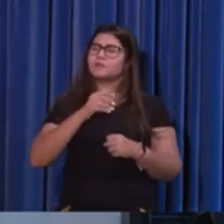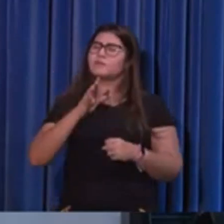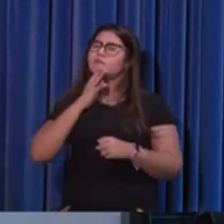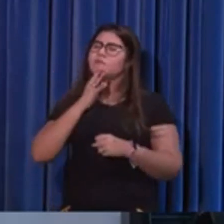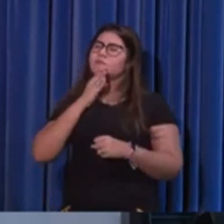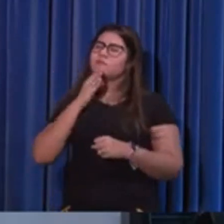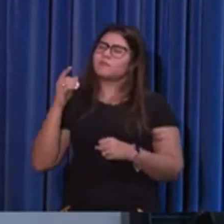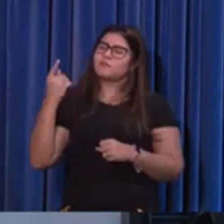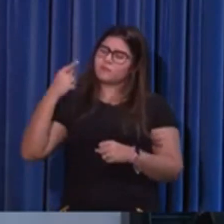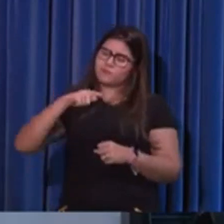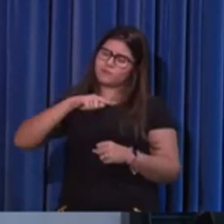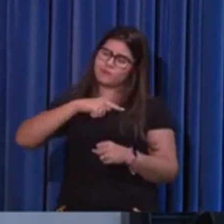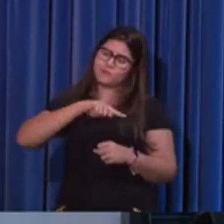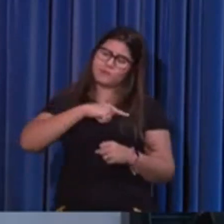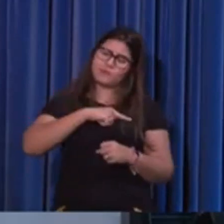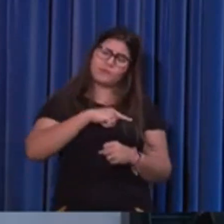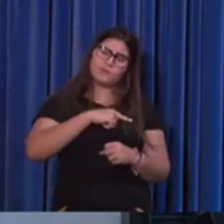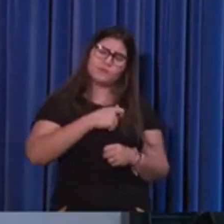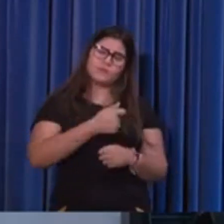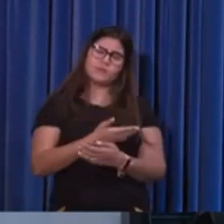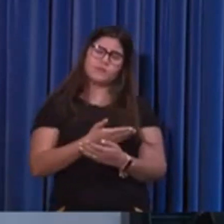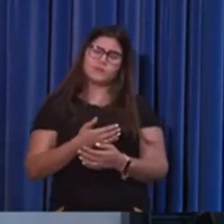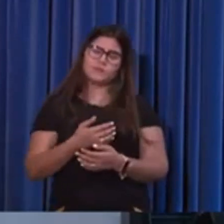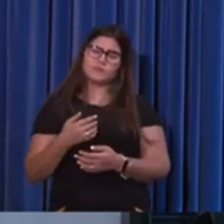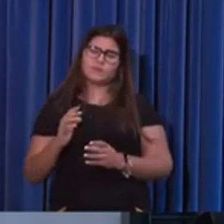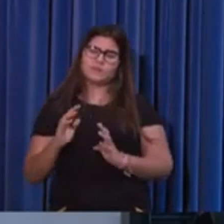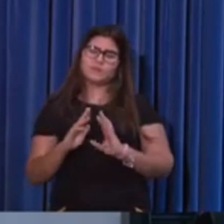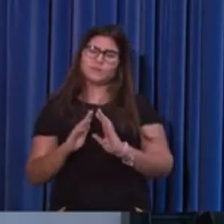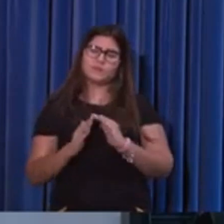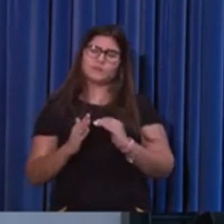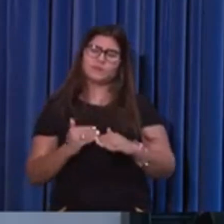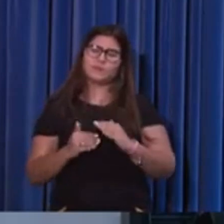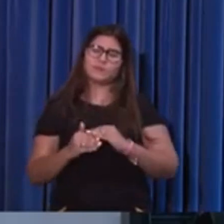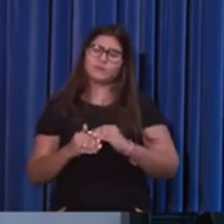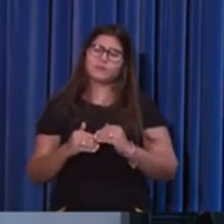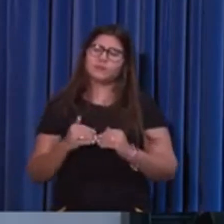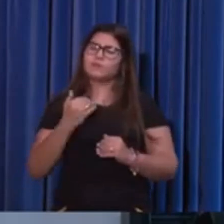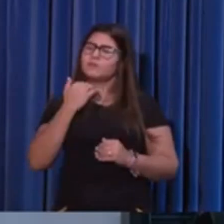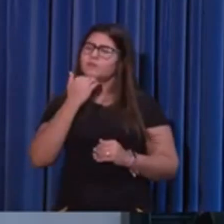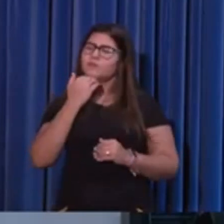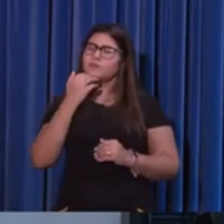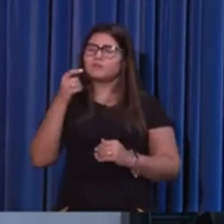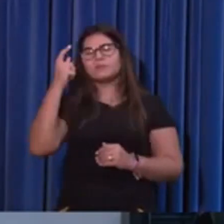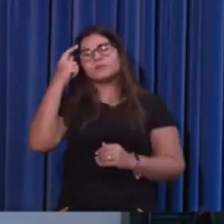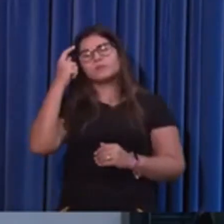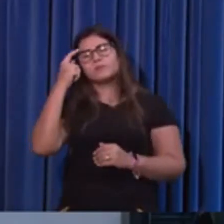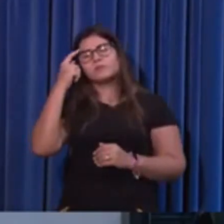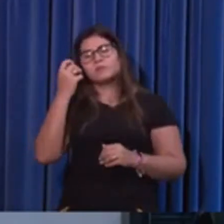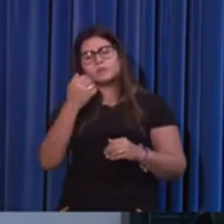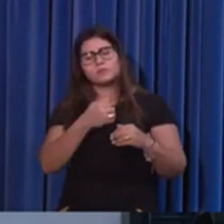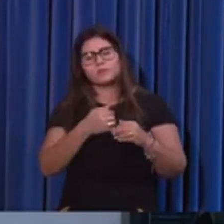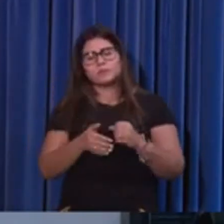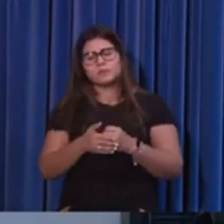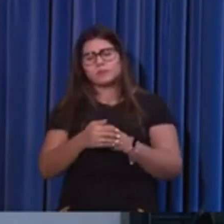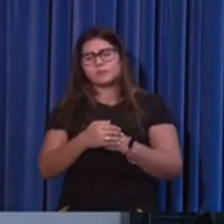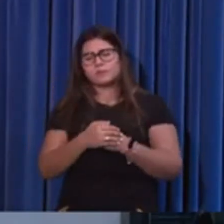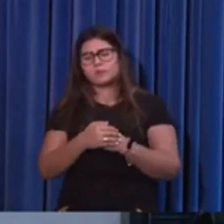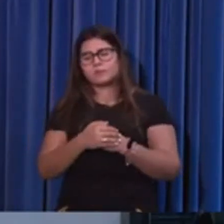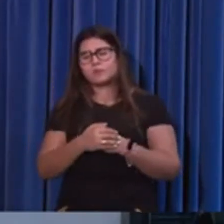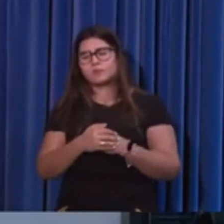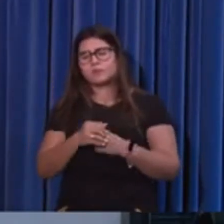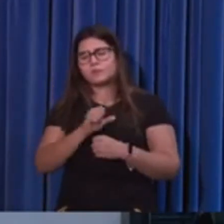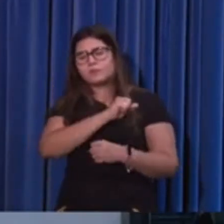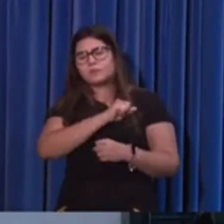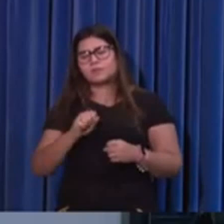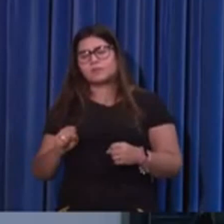cada um, que nenhum dos nossos pensamentos estão ocultos ao Senhor. O Senhor que sonda os